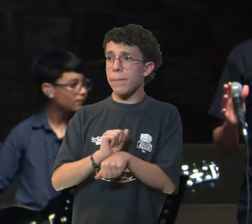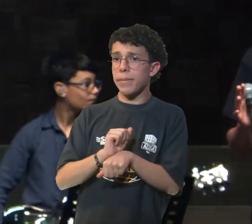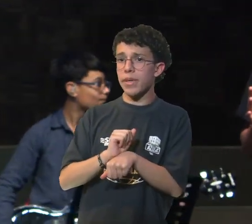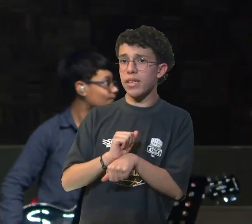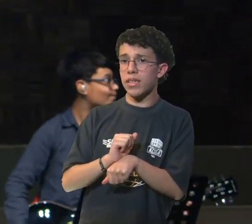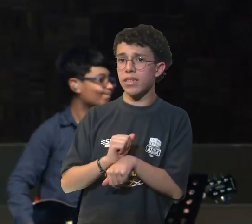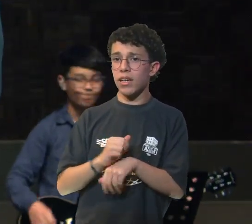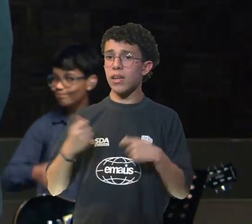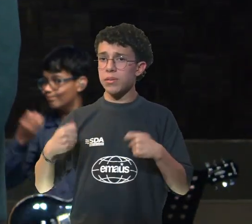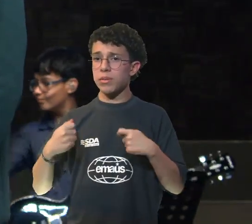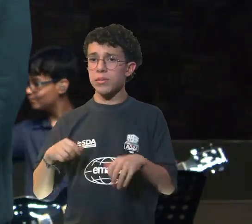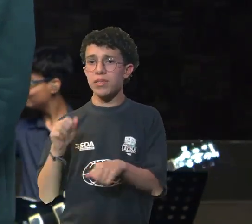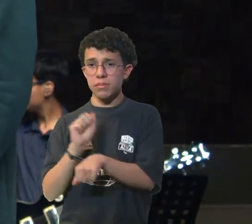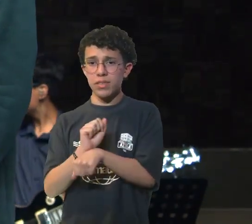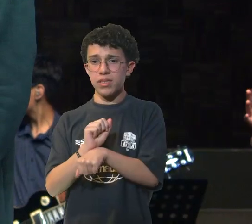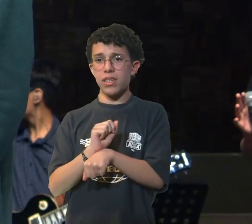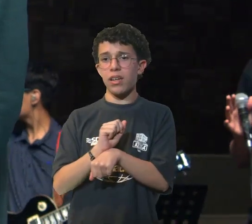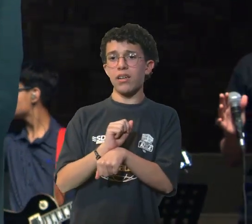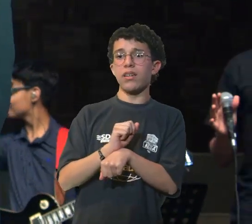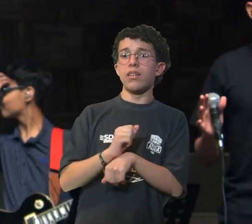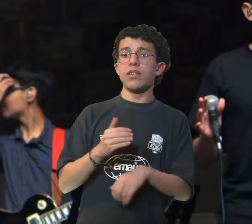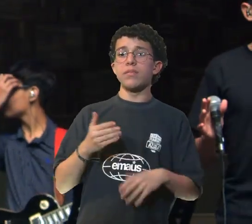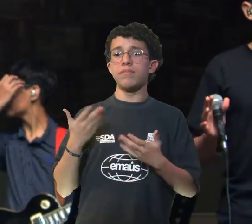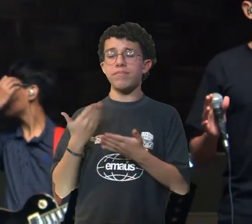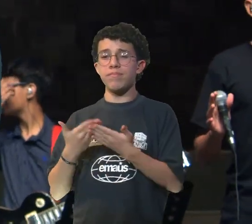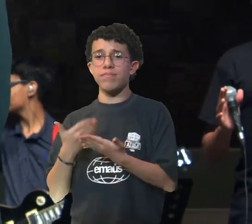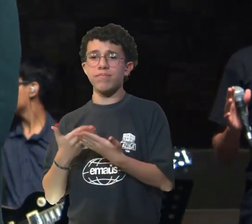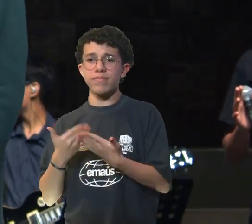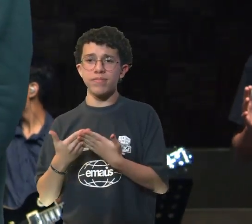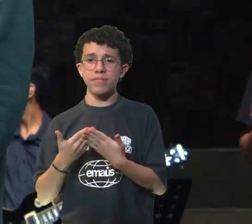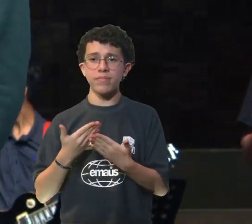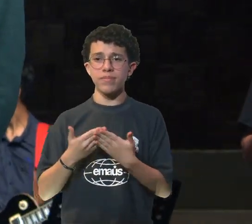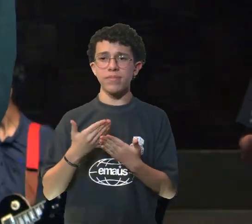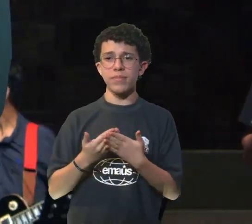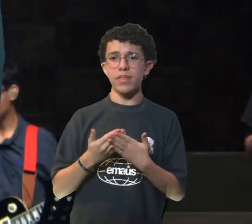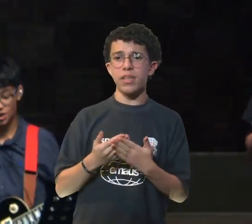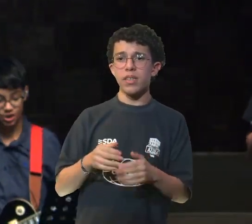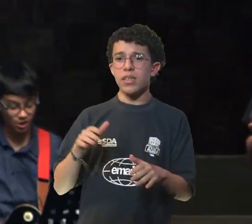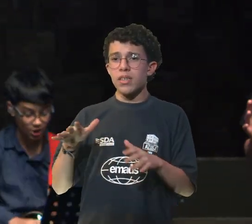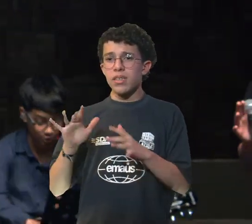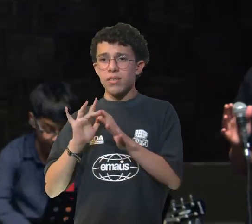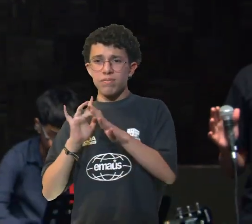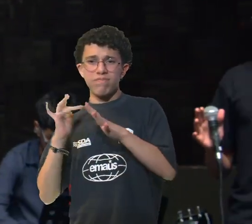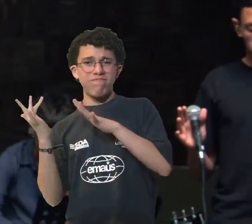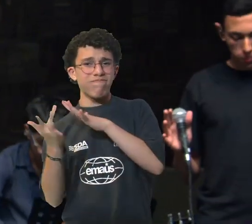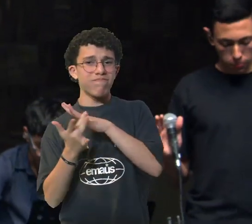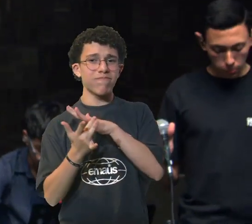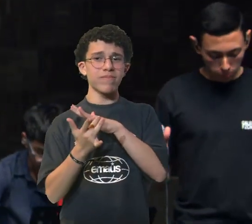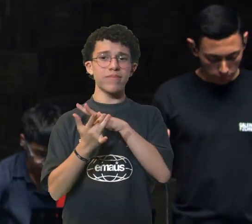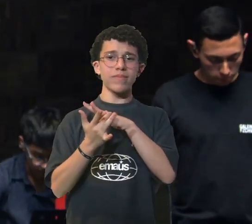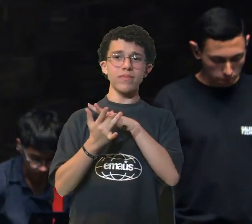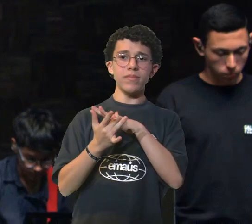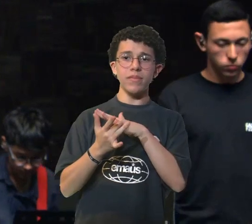os meus estudos, o TikTok, para te ouvir.